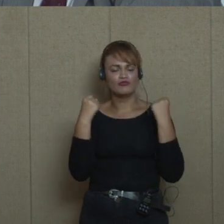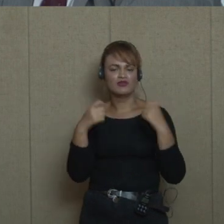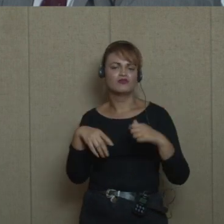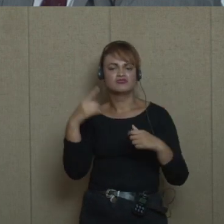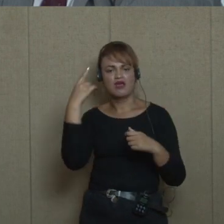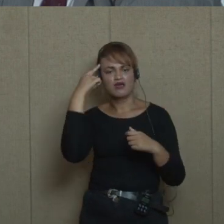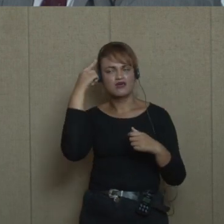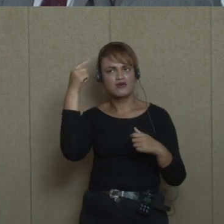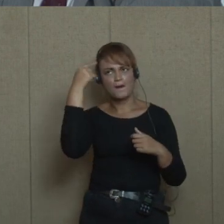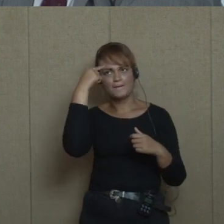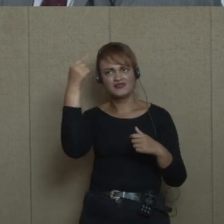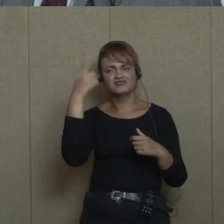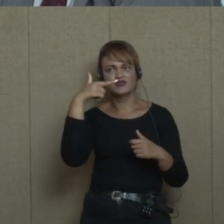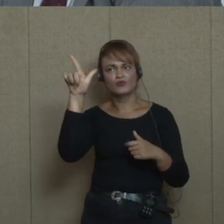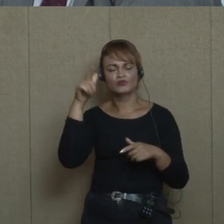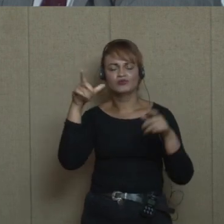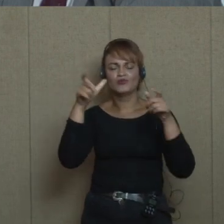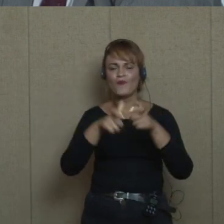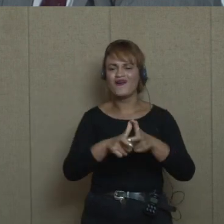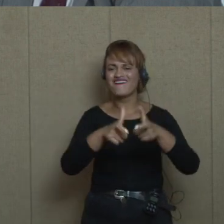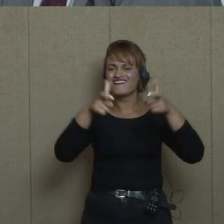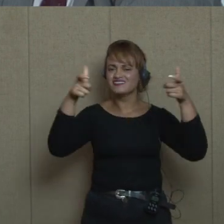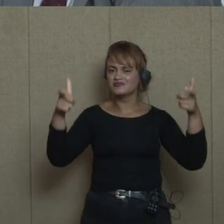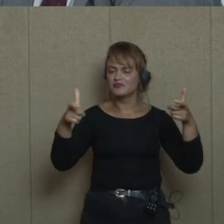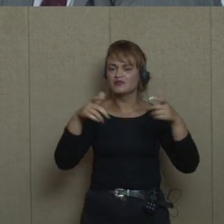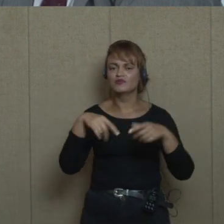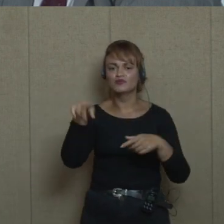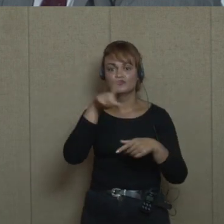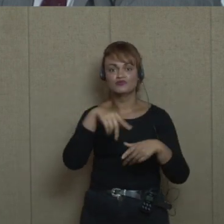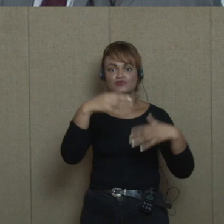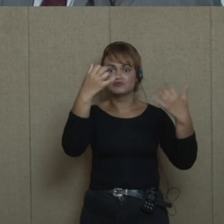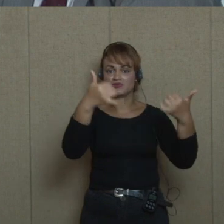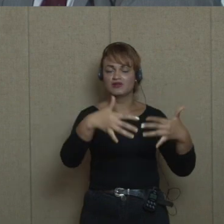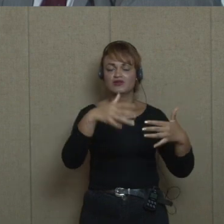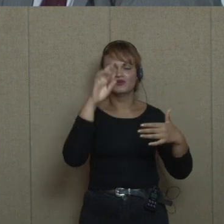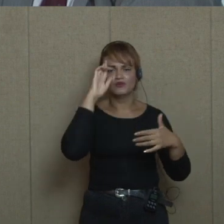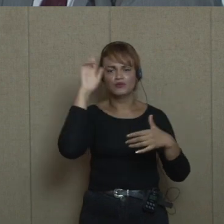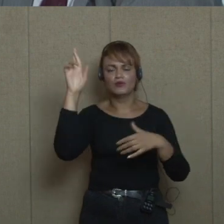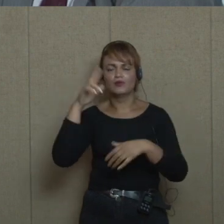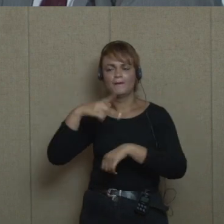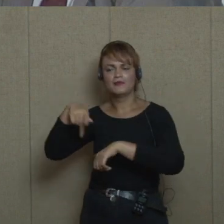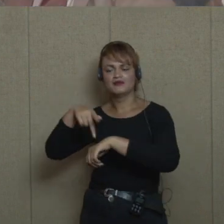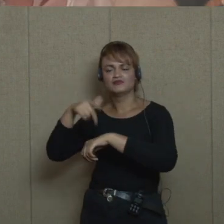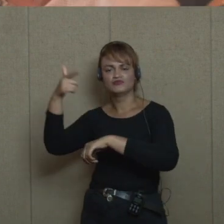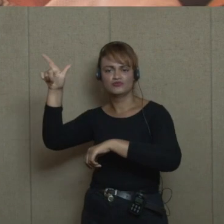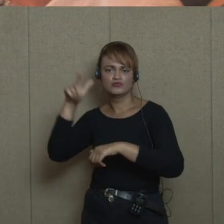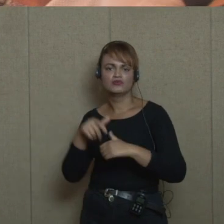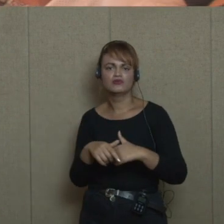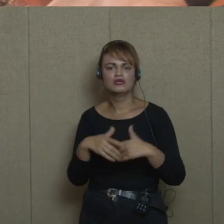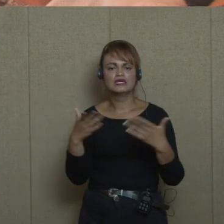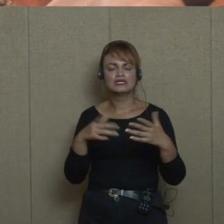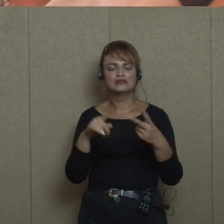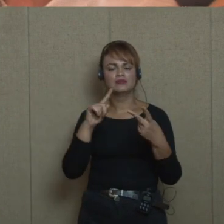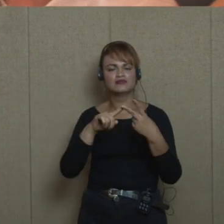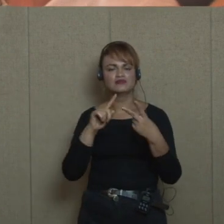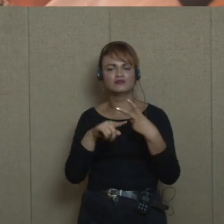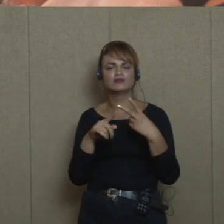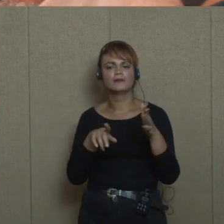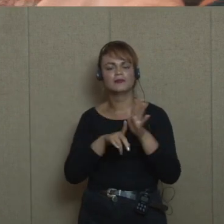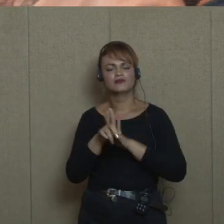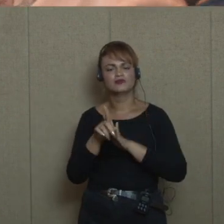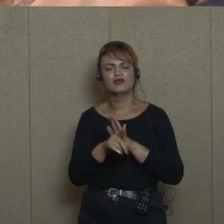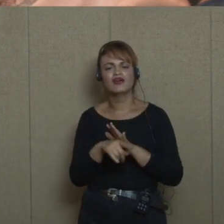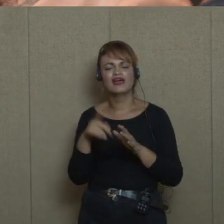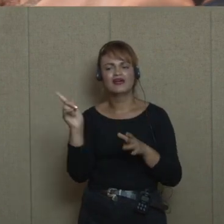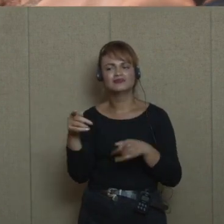Um, o crescimento, e o senhor já mencionou os países dos Balcãs. E a segunda seria